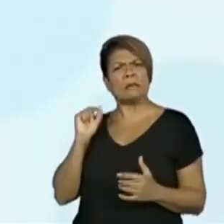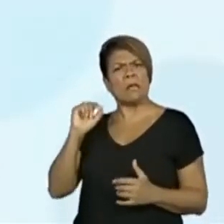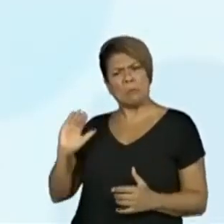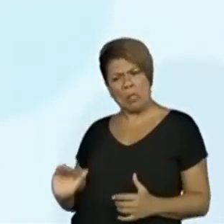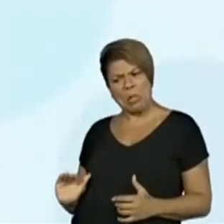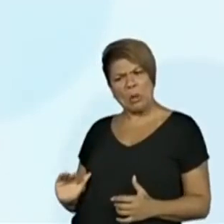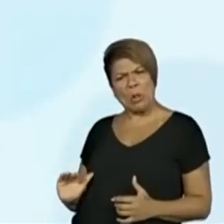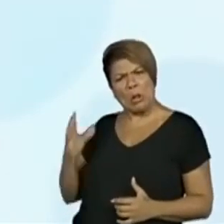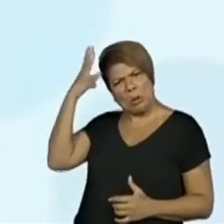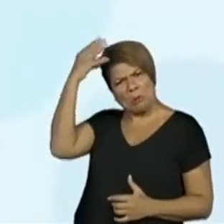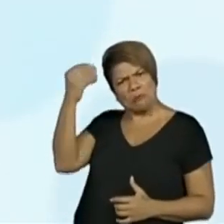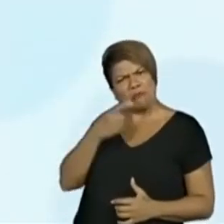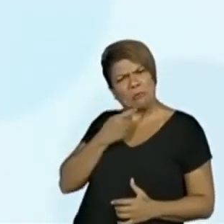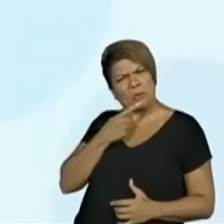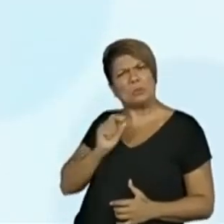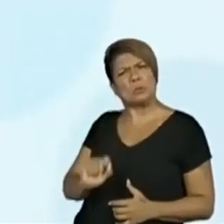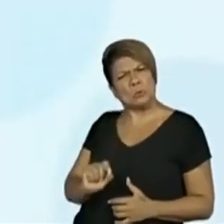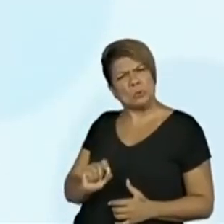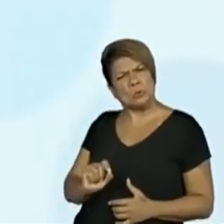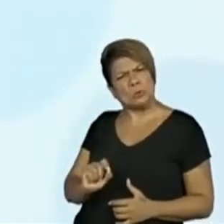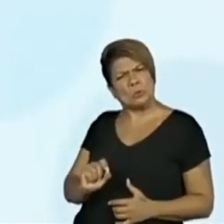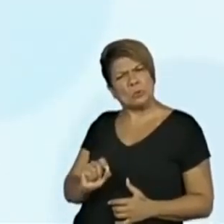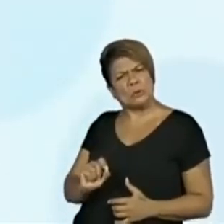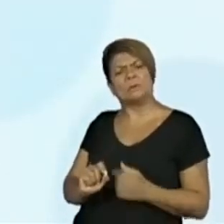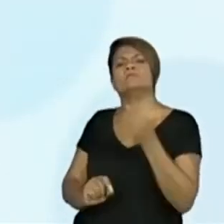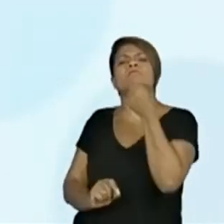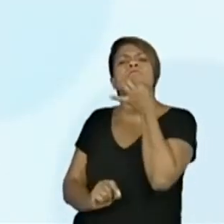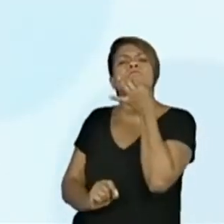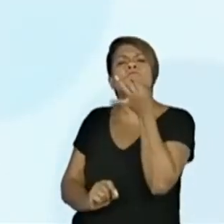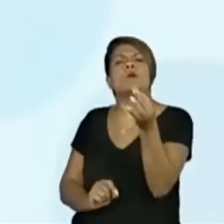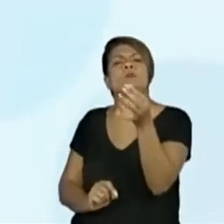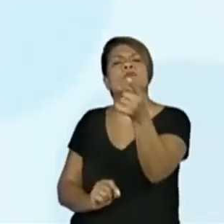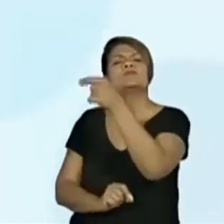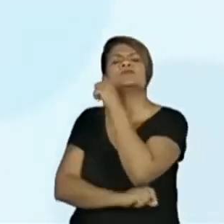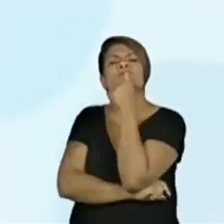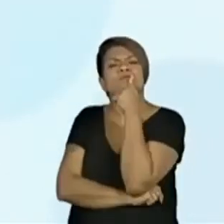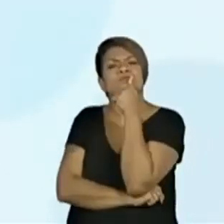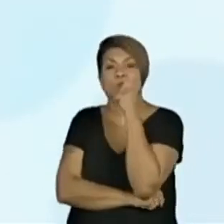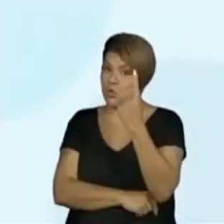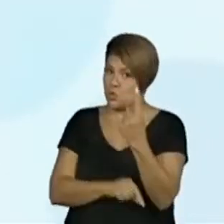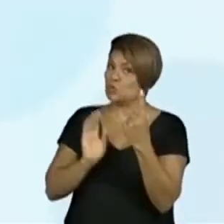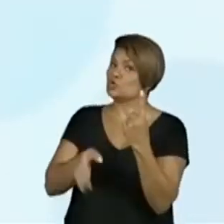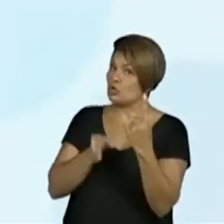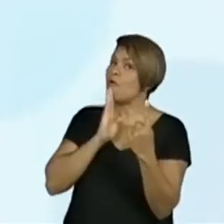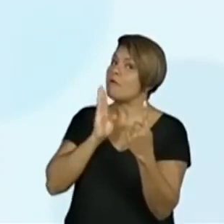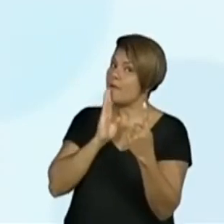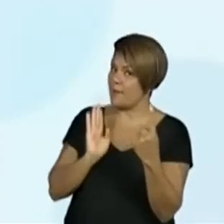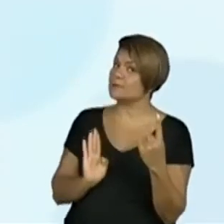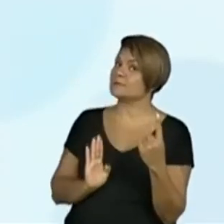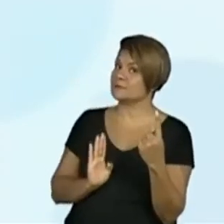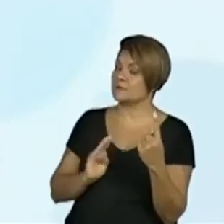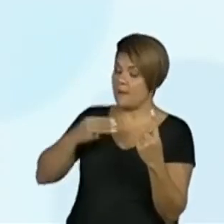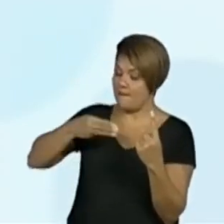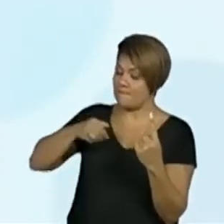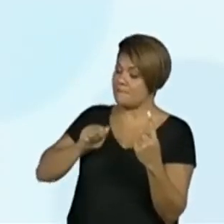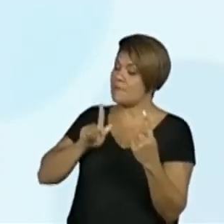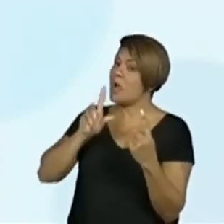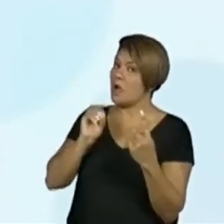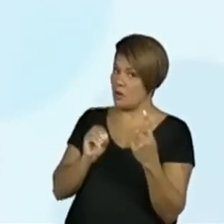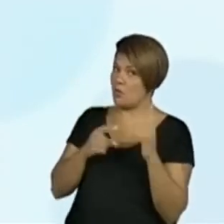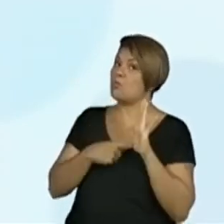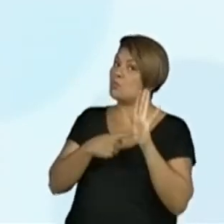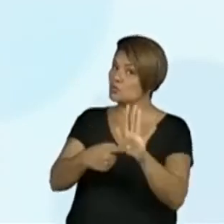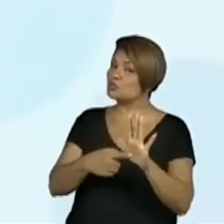personagens. Ah, qual é o seu palpite para um deles, hein, professora Vivi? Já conhece, que é o mago que apresentou esse cenário